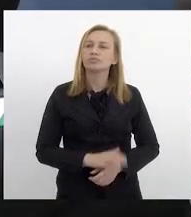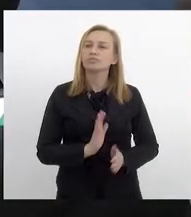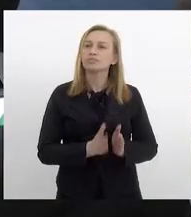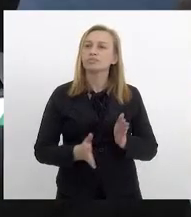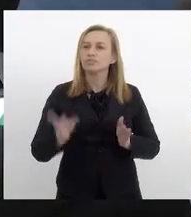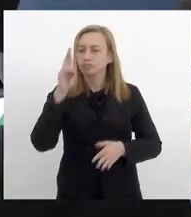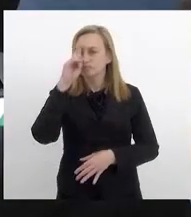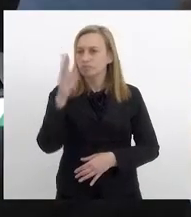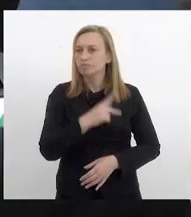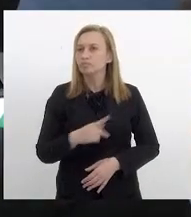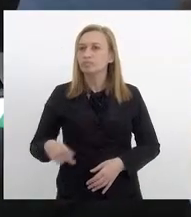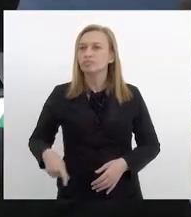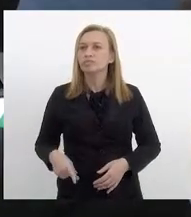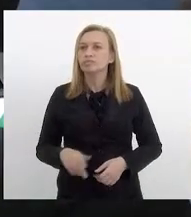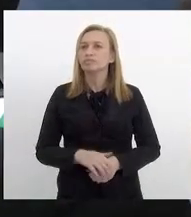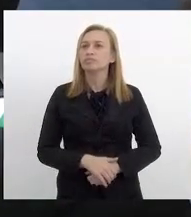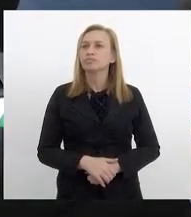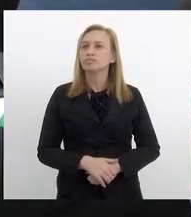presidente.